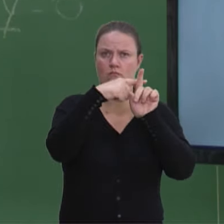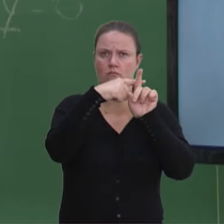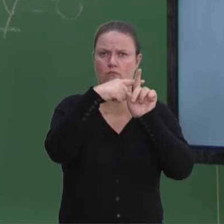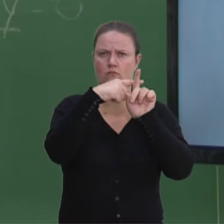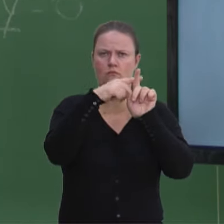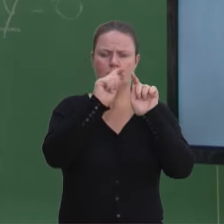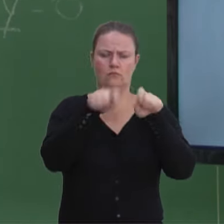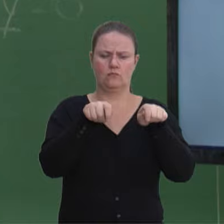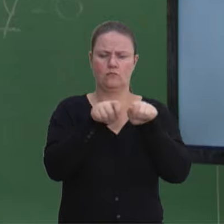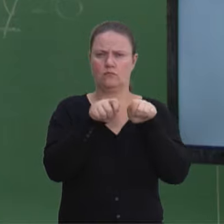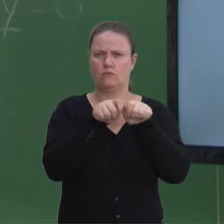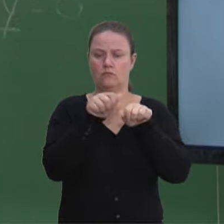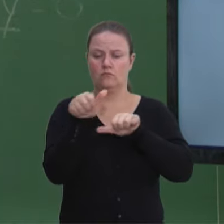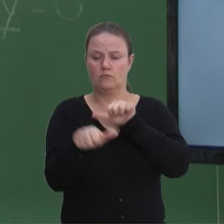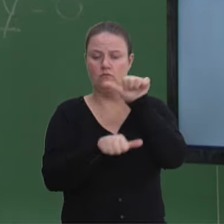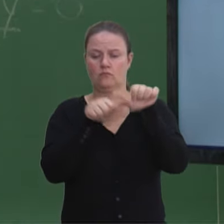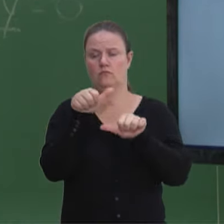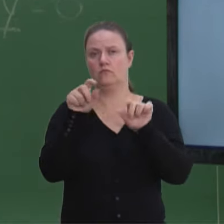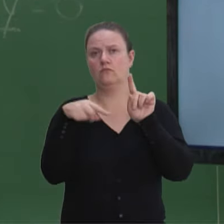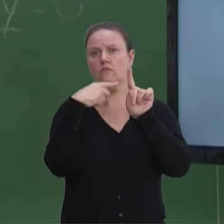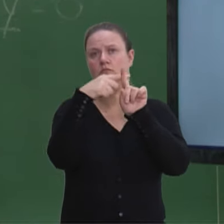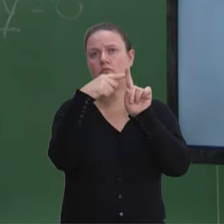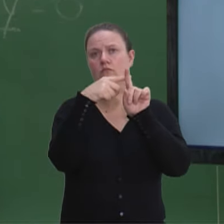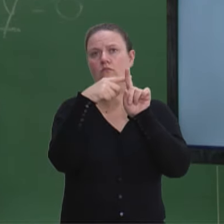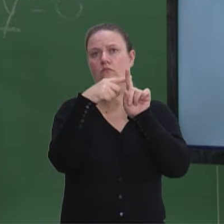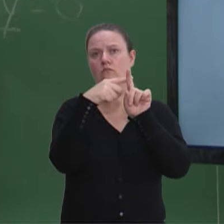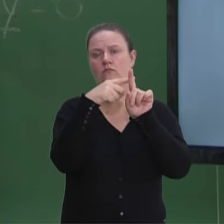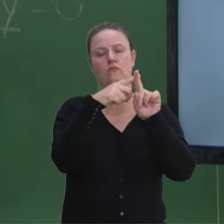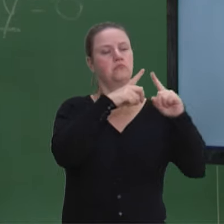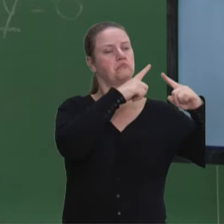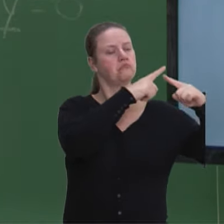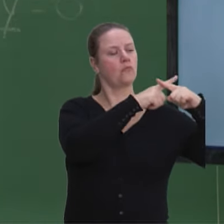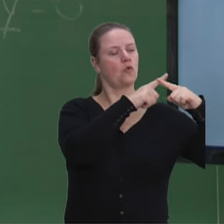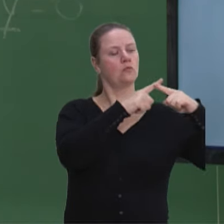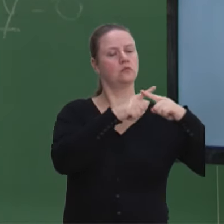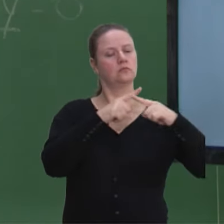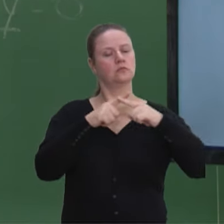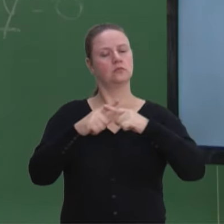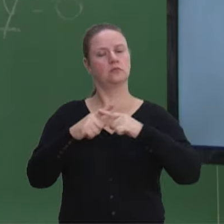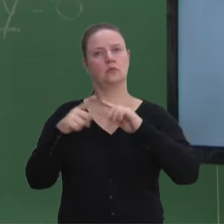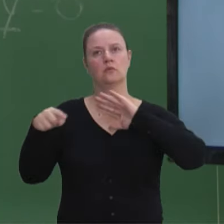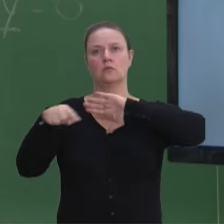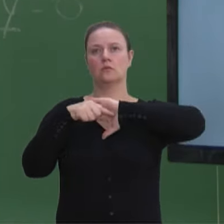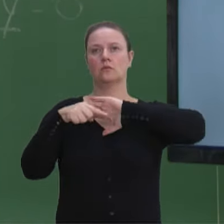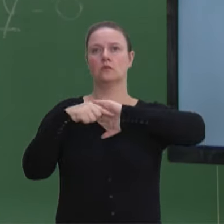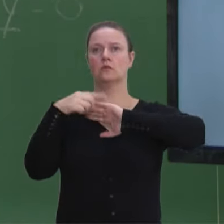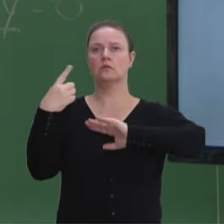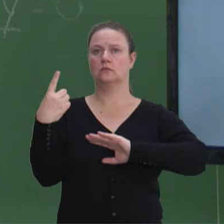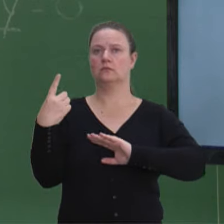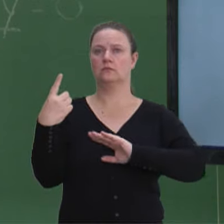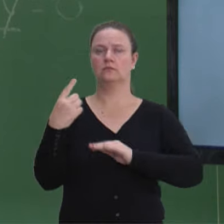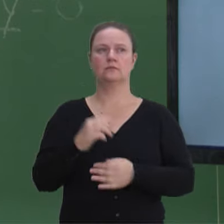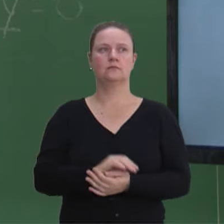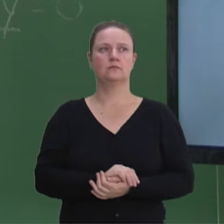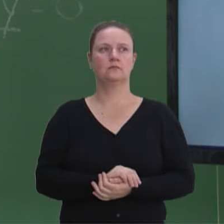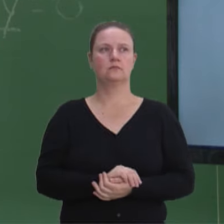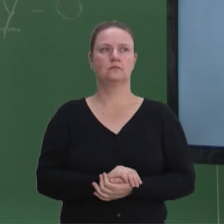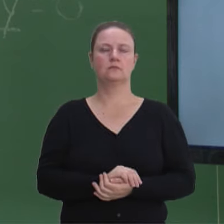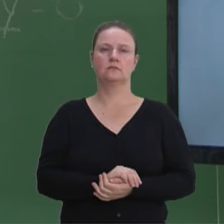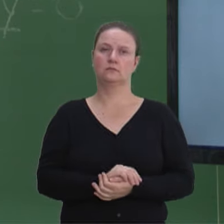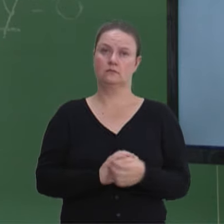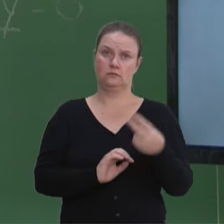o x aqui virar positivo? Multiplicar todo mundo por menos 1. Vou ter, então, 2x